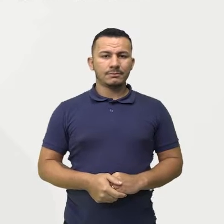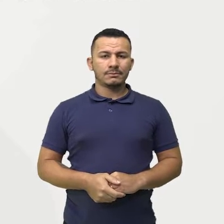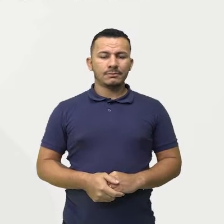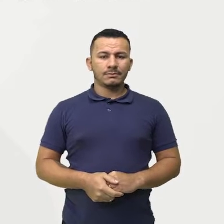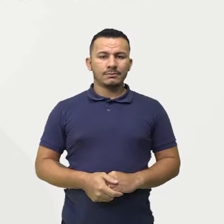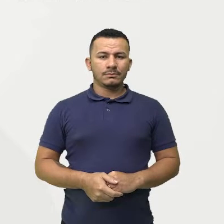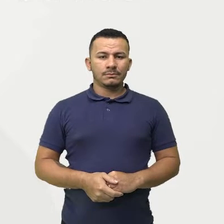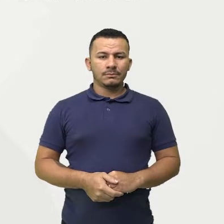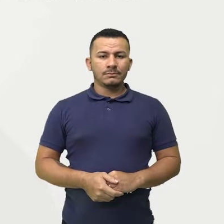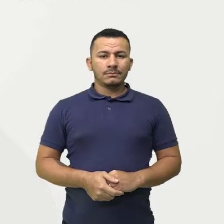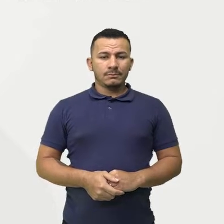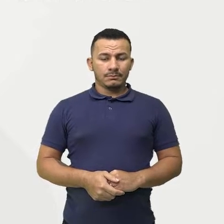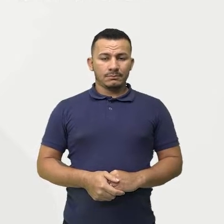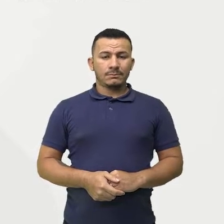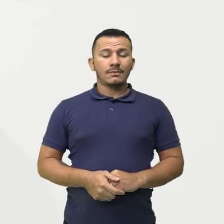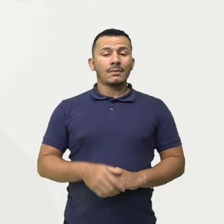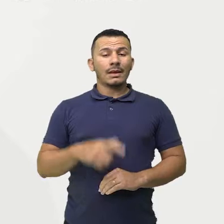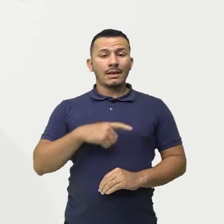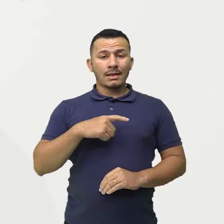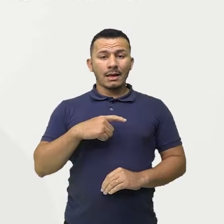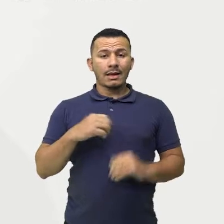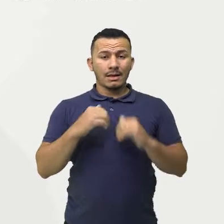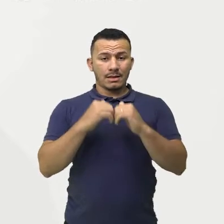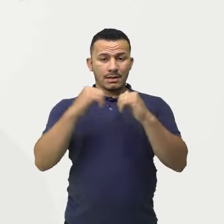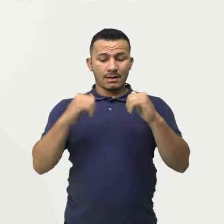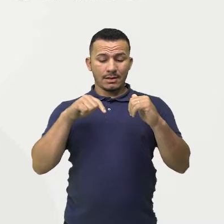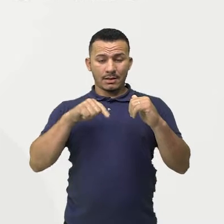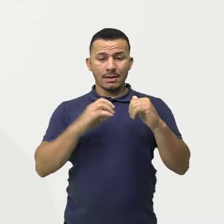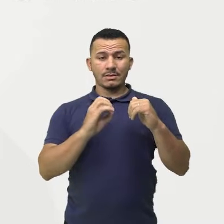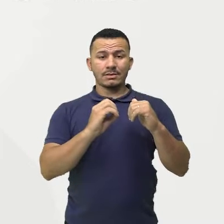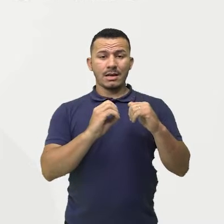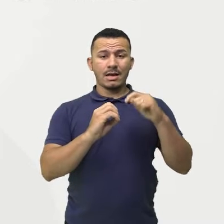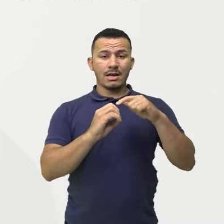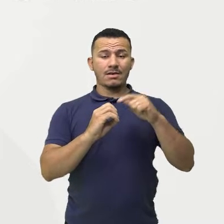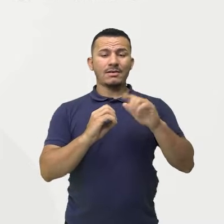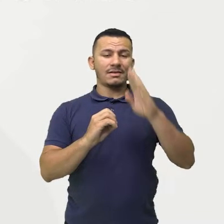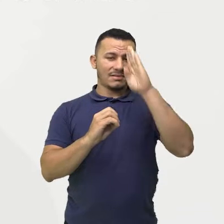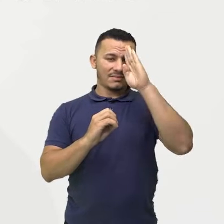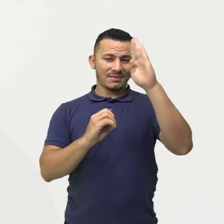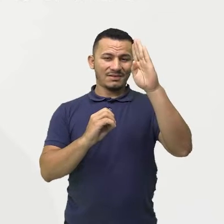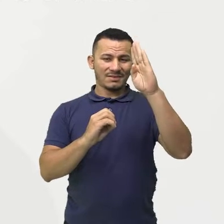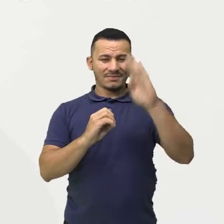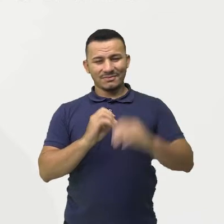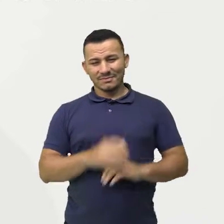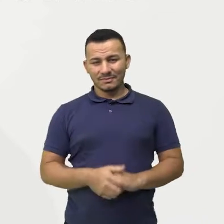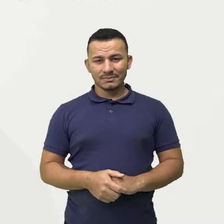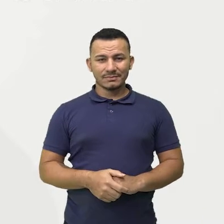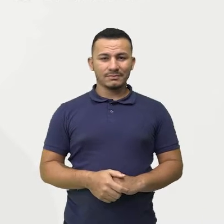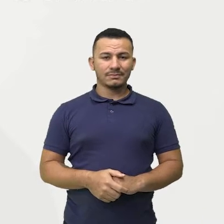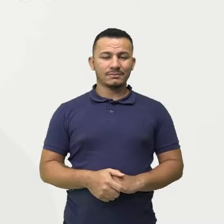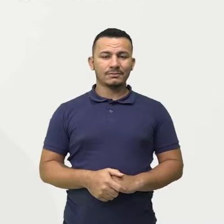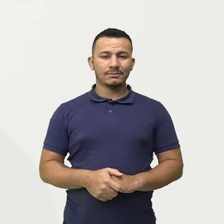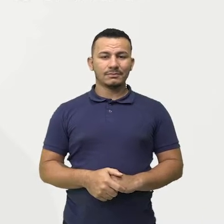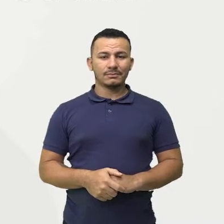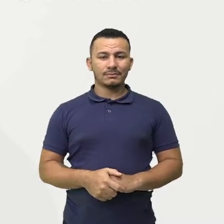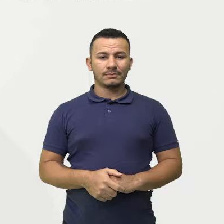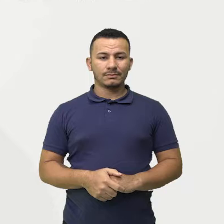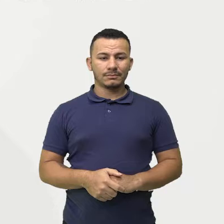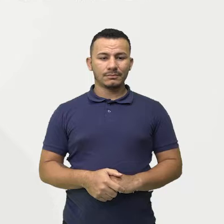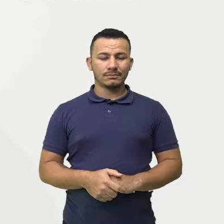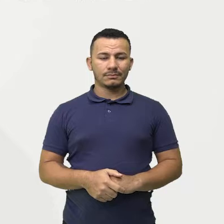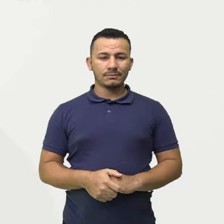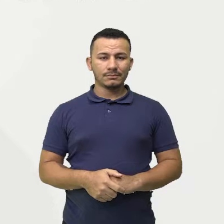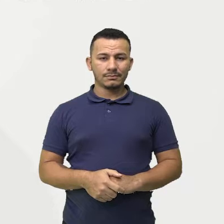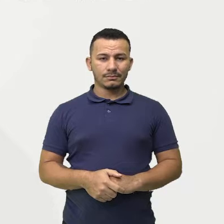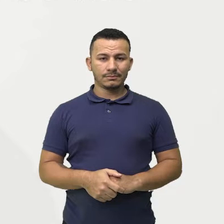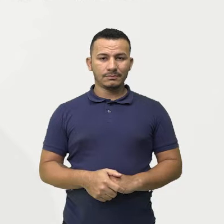parte negativa, tendo o zero como figura central. Então, olha só o que nós